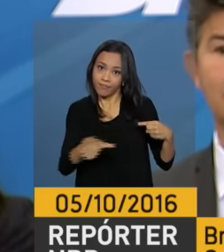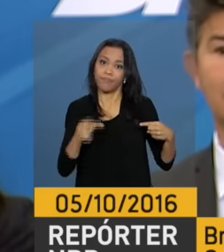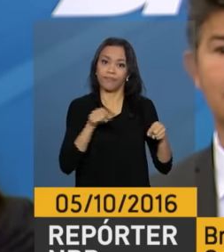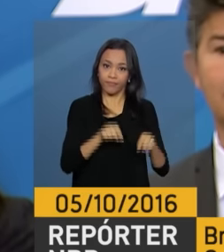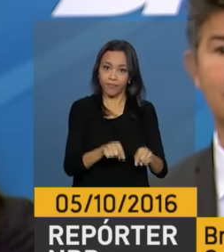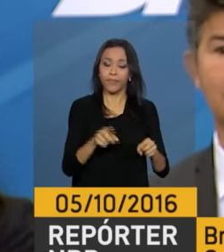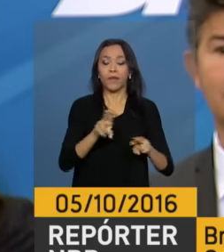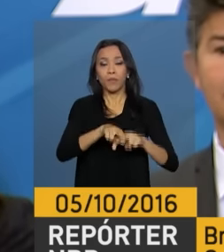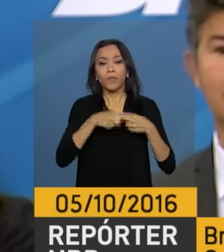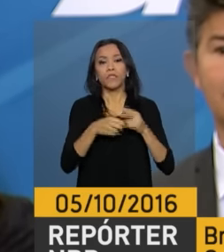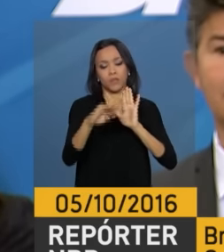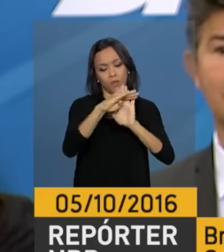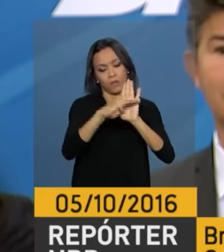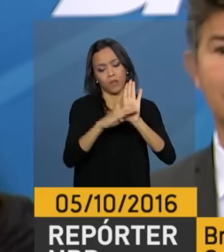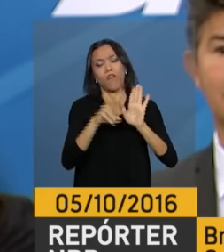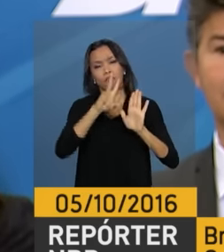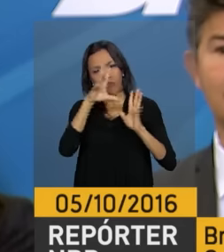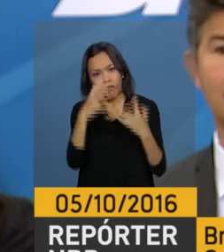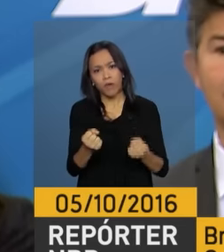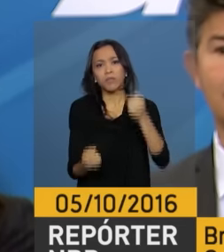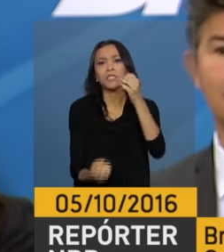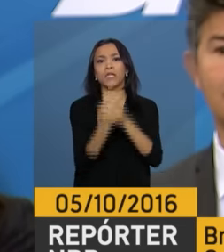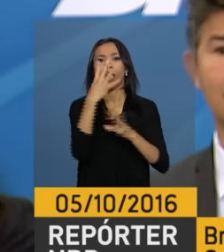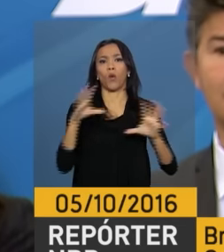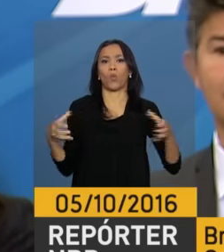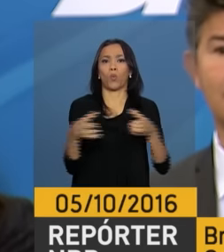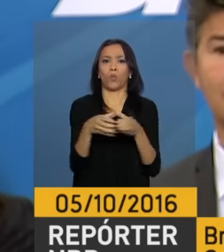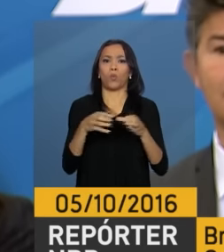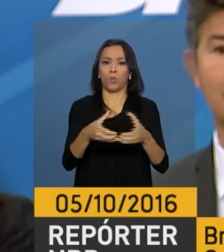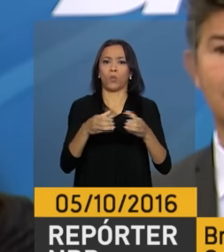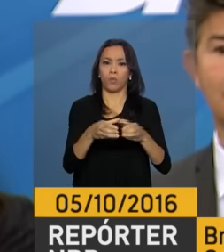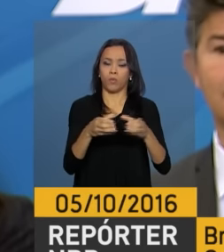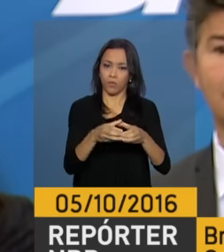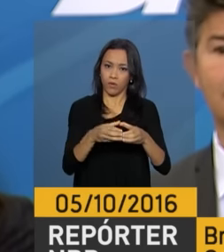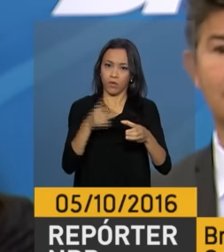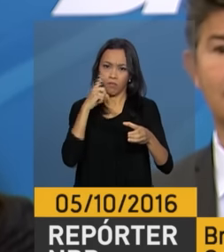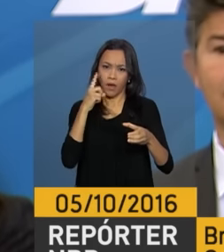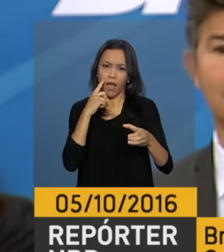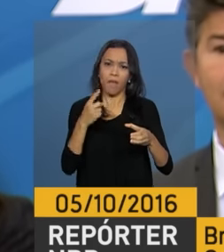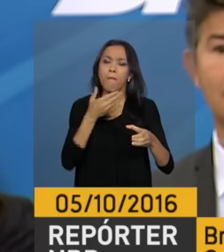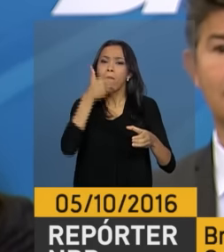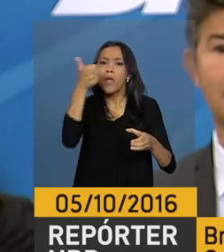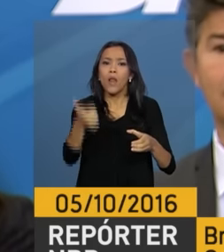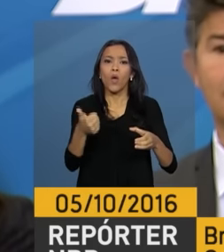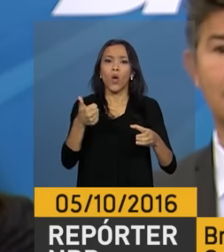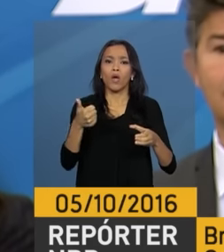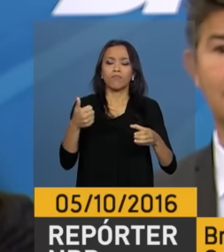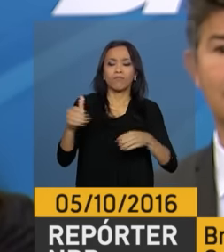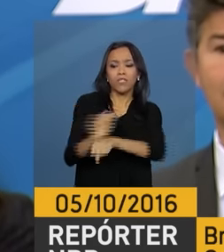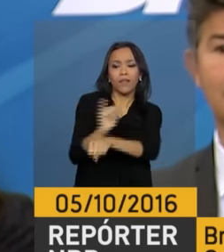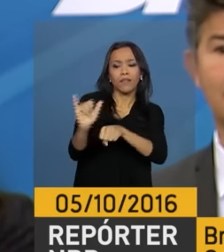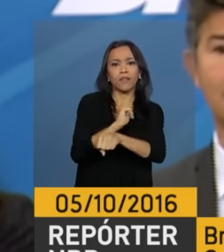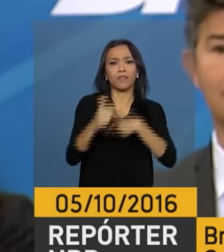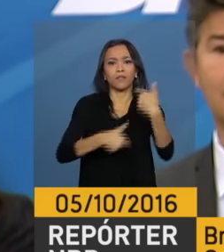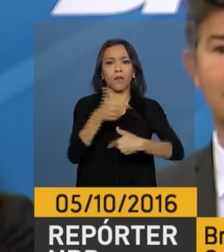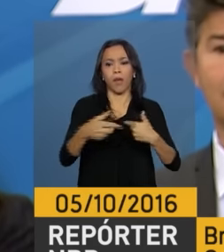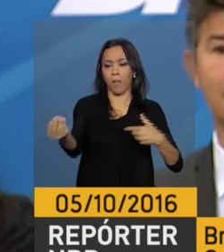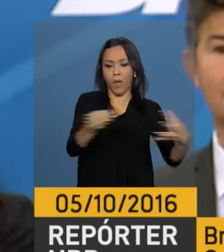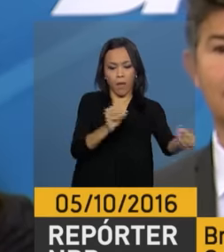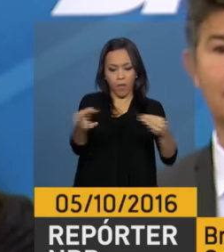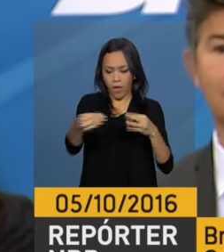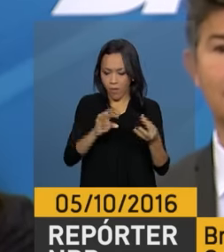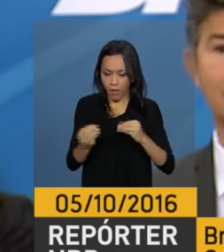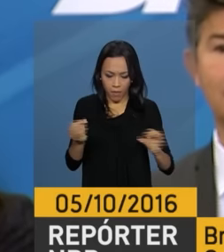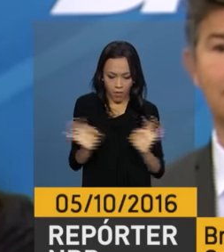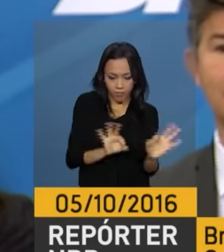da Criança Feliz com esses ministérios para maior efetividade e integração das ações. Também serão atendidas e